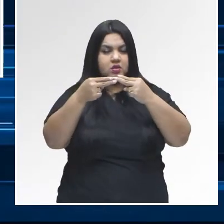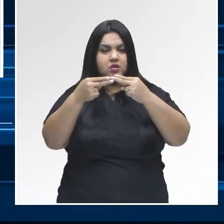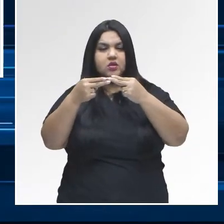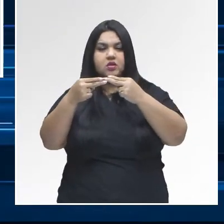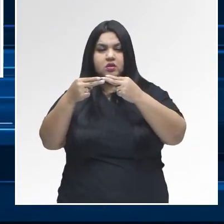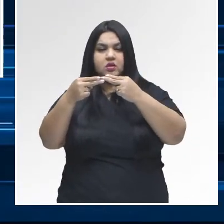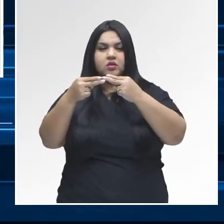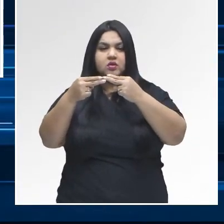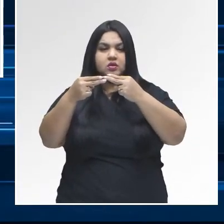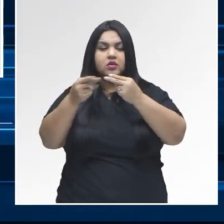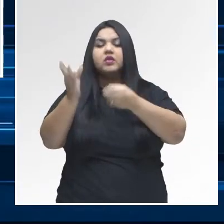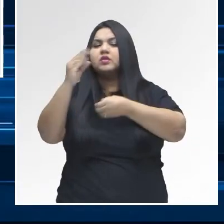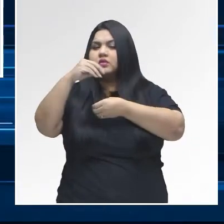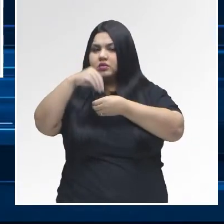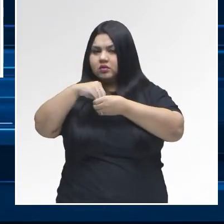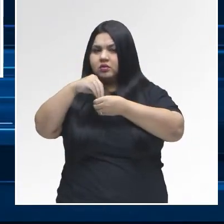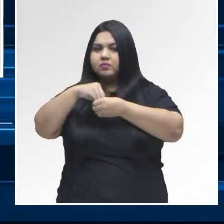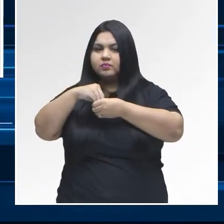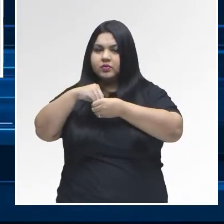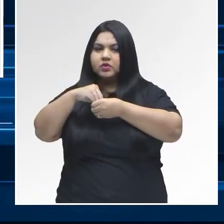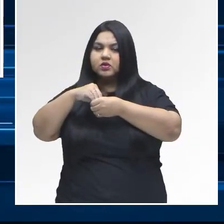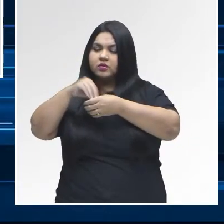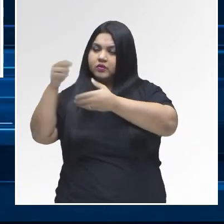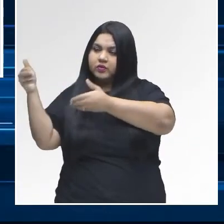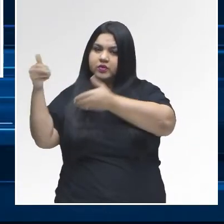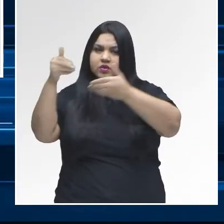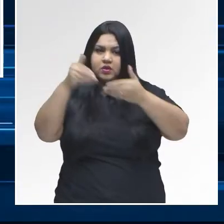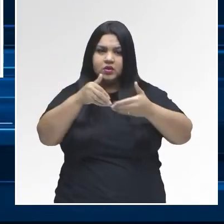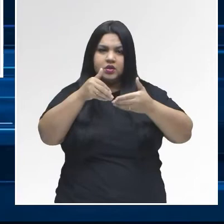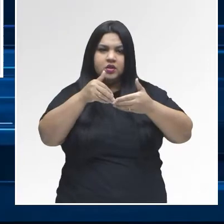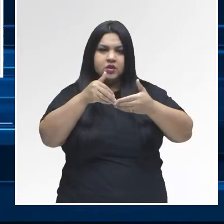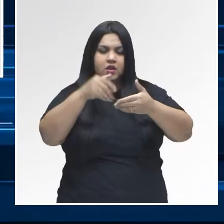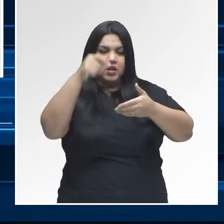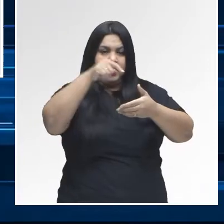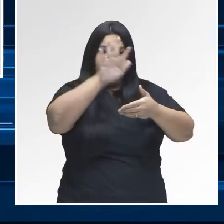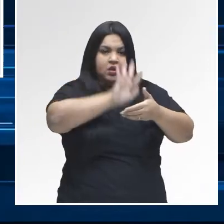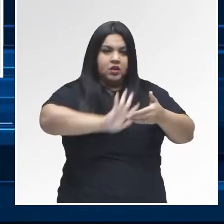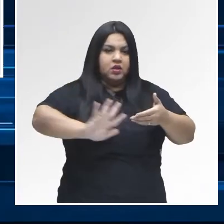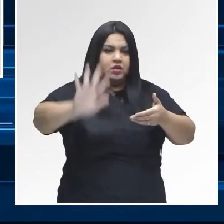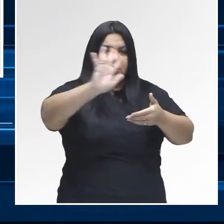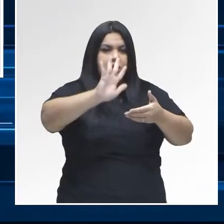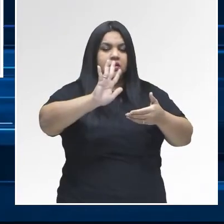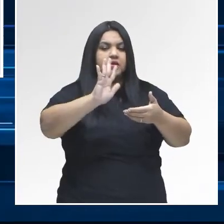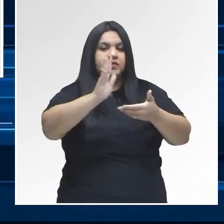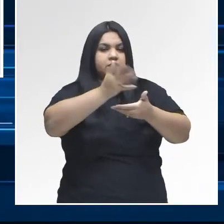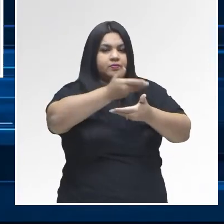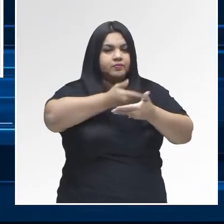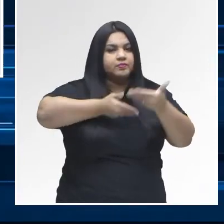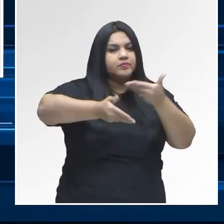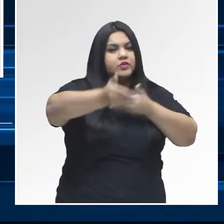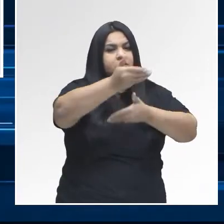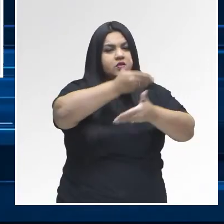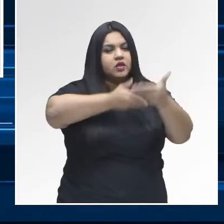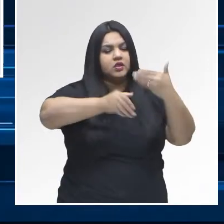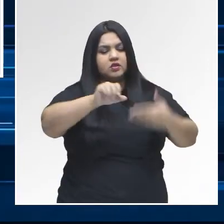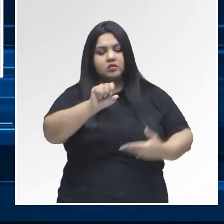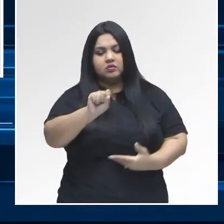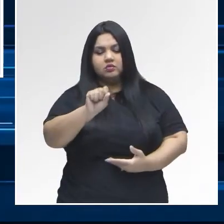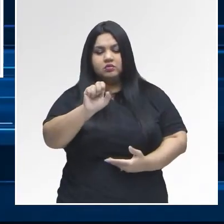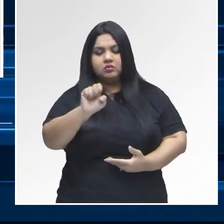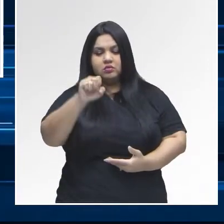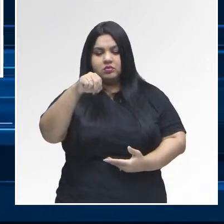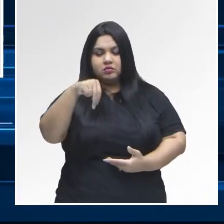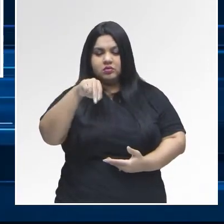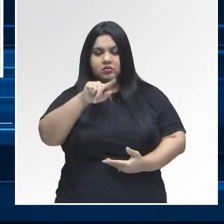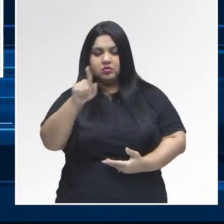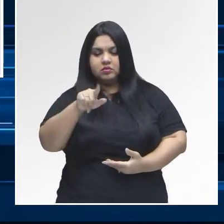etnias diferentes existem sim, foram trazidas para cá, para esse espaço de convívio que era as senzalas, onde muitas vezes